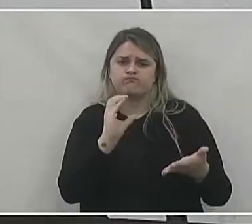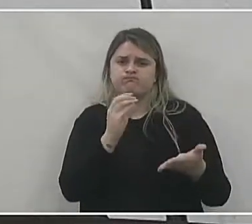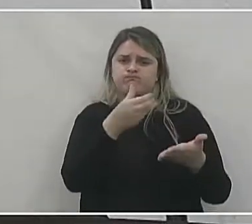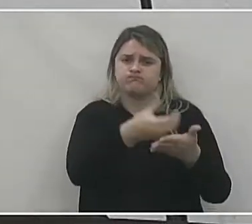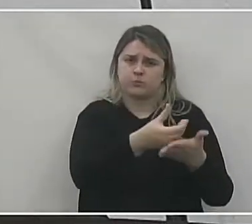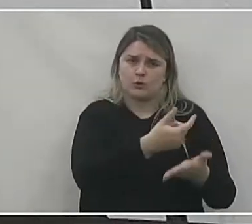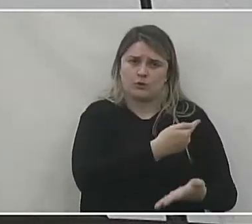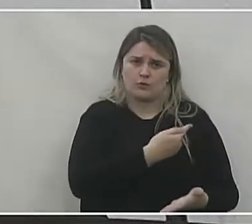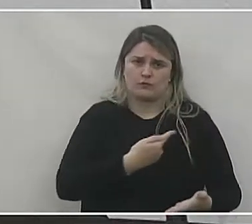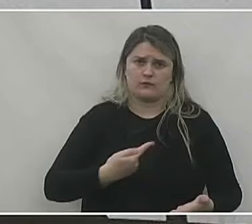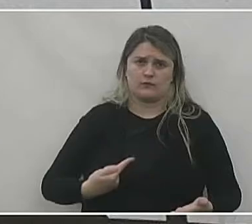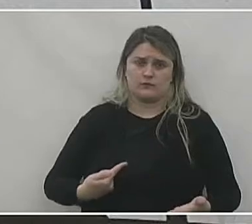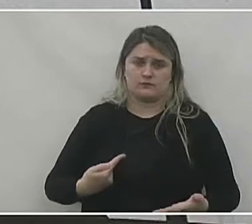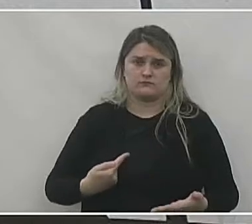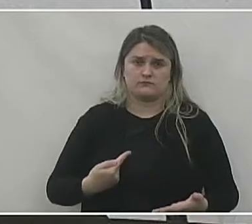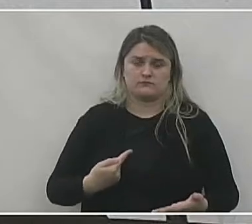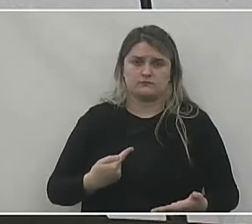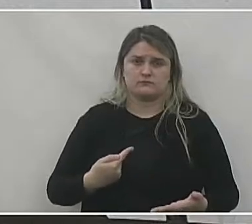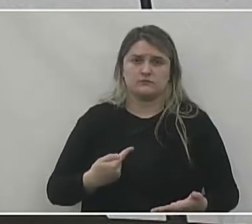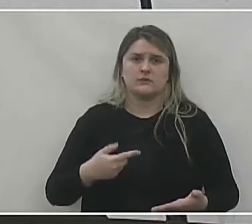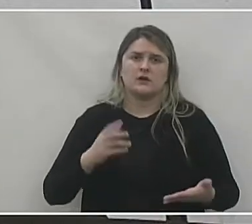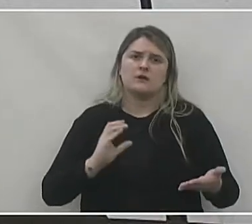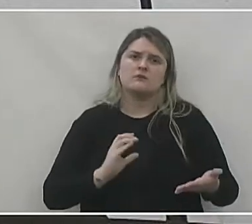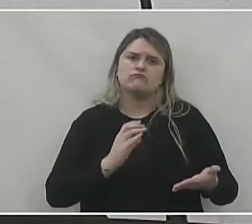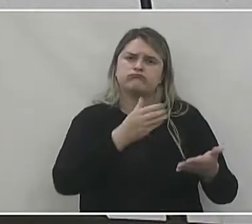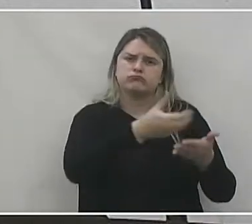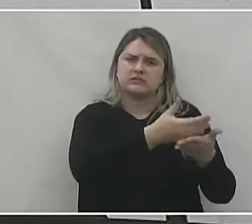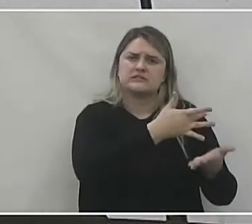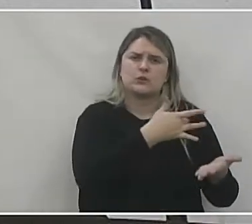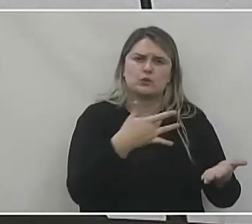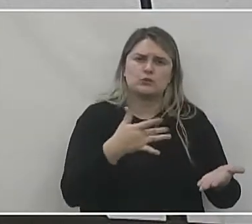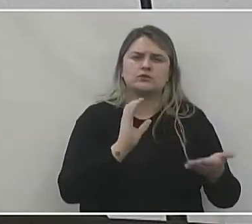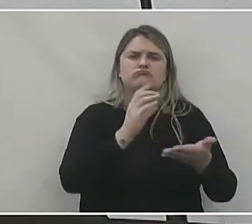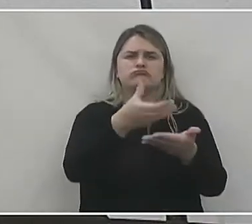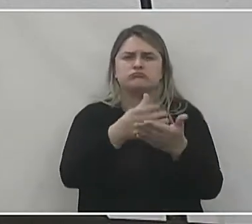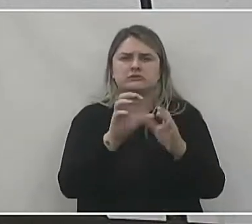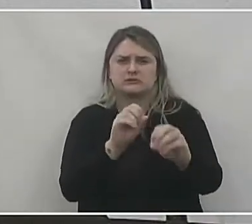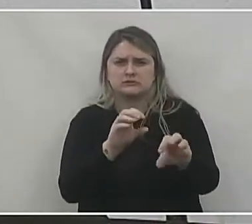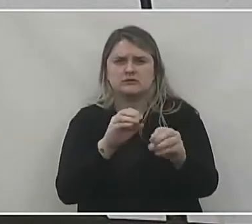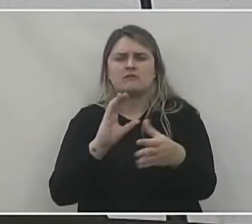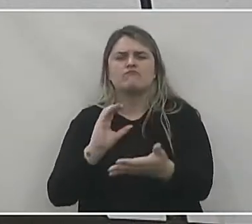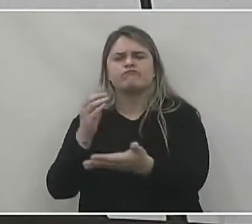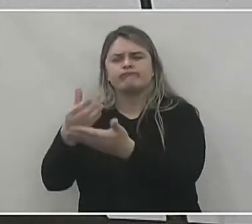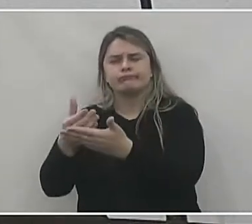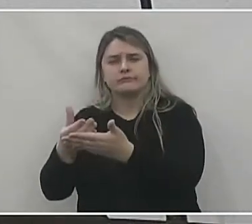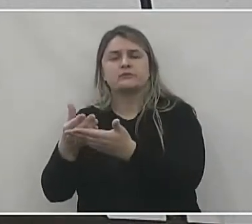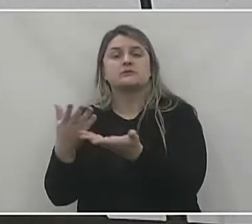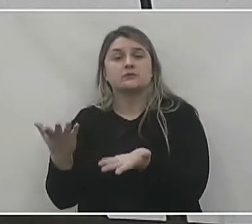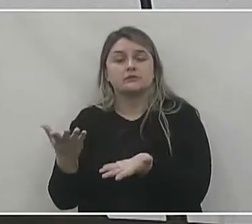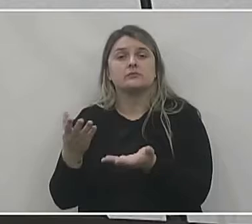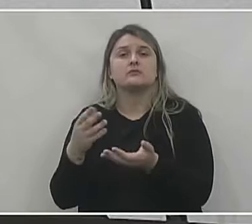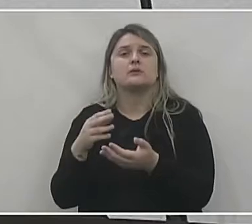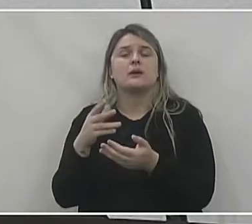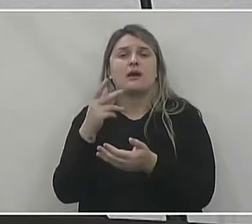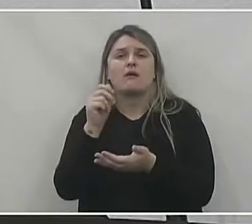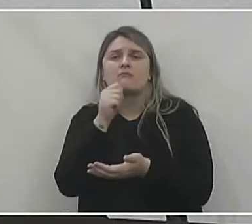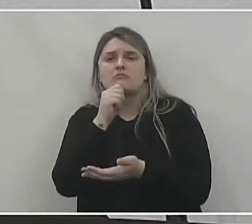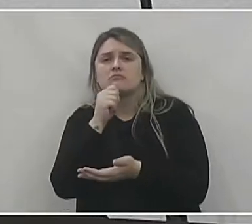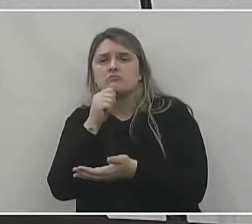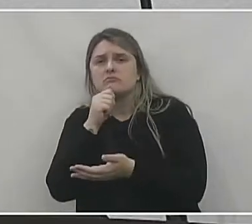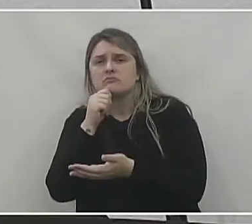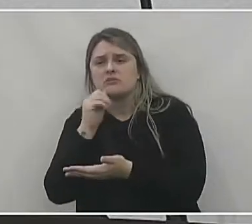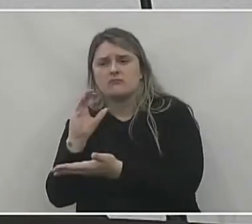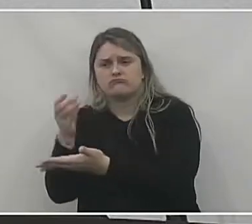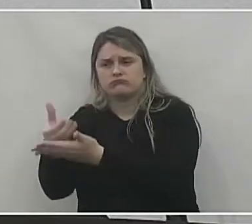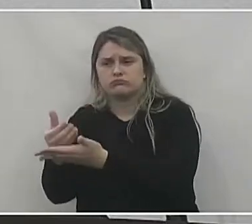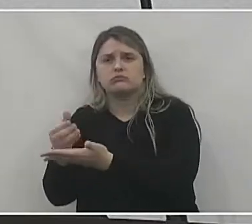governo, foi destinado um valor para a saúde, um valor para a educação, um valor não sei o quê, e ainda tinha recursos